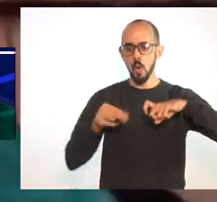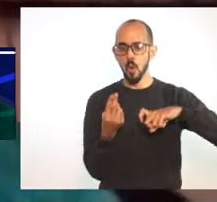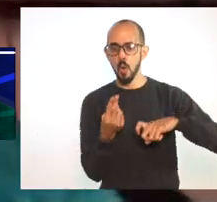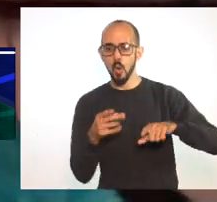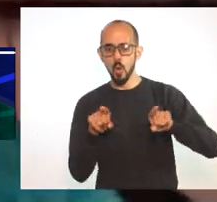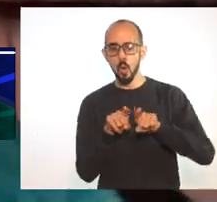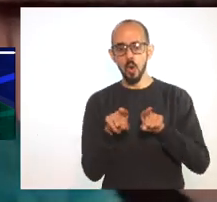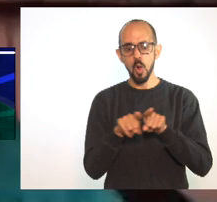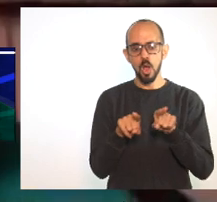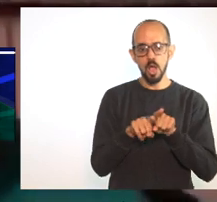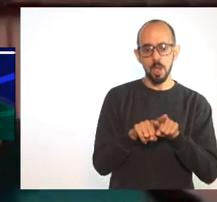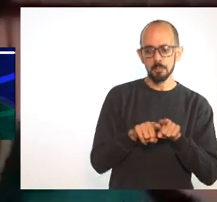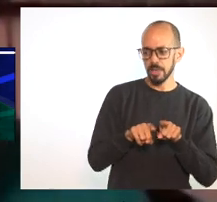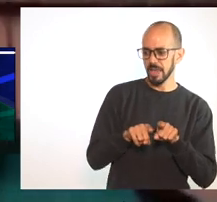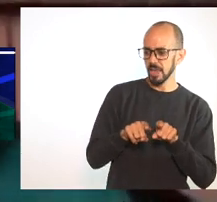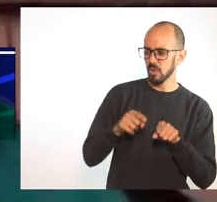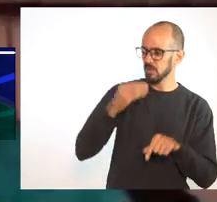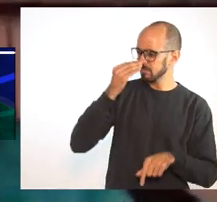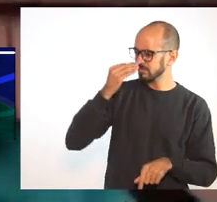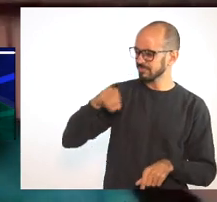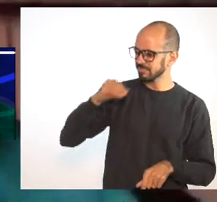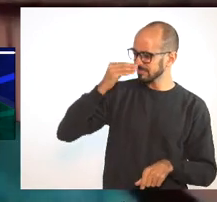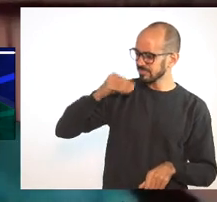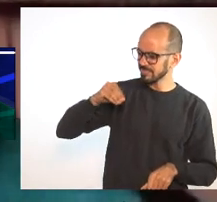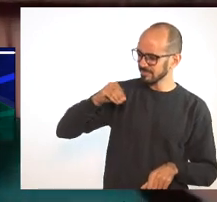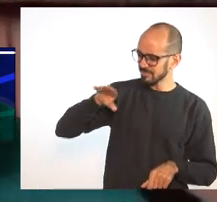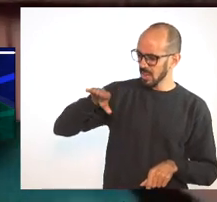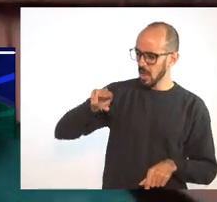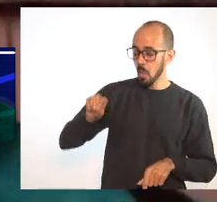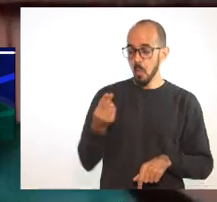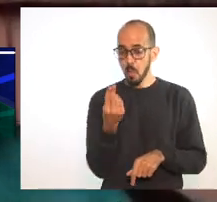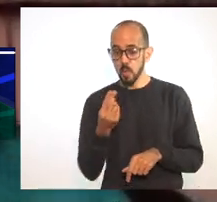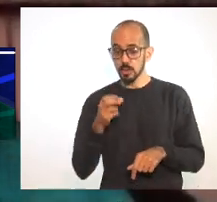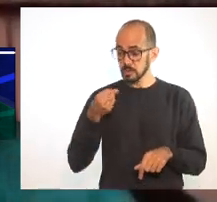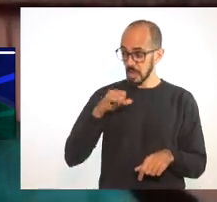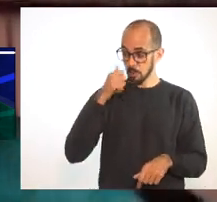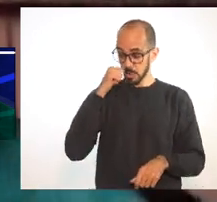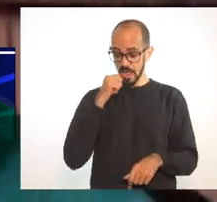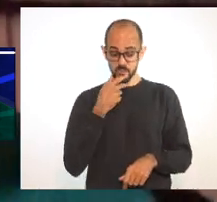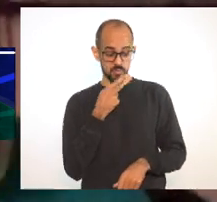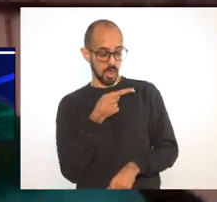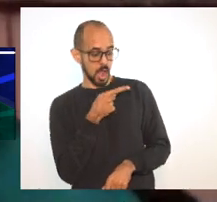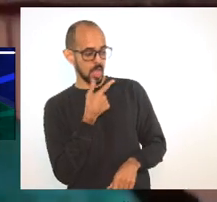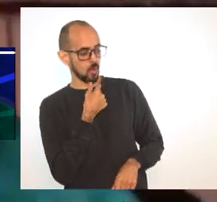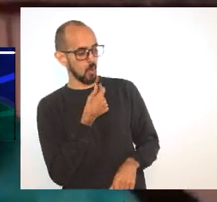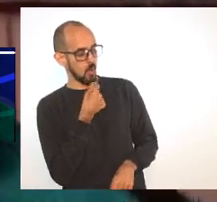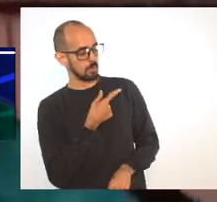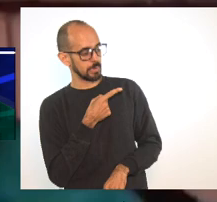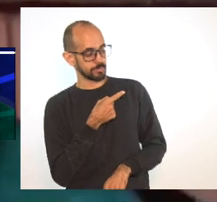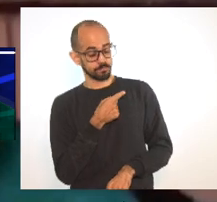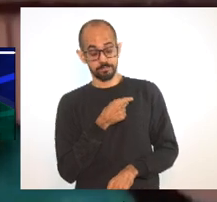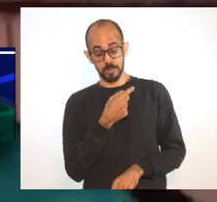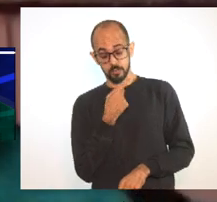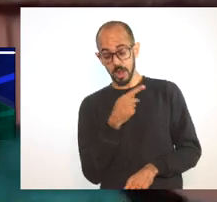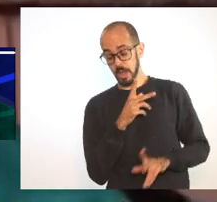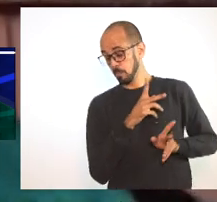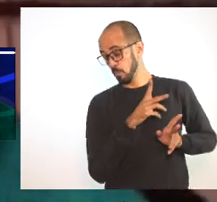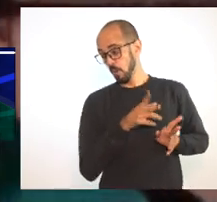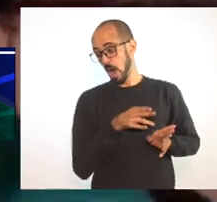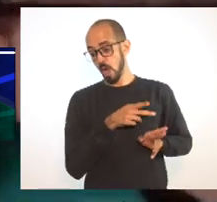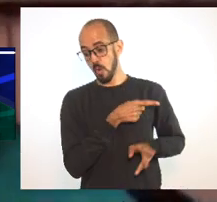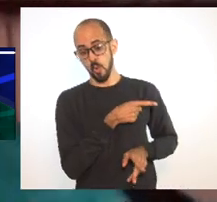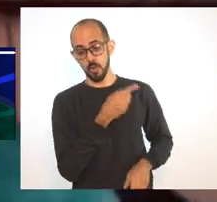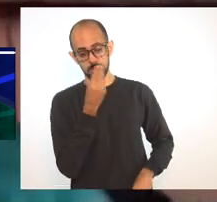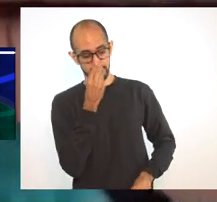desqualificação, seja com o mansplain, ou seja, uma mulher fala uma coisa e um homem vai lá e fala a mesma coisa